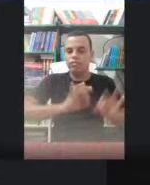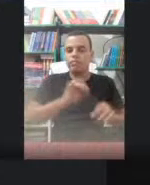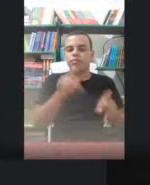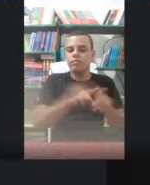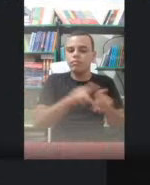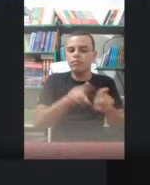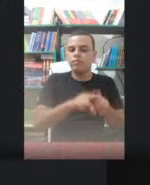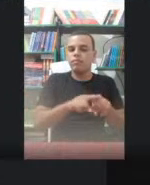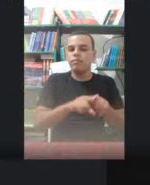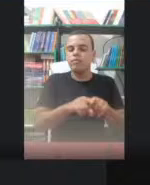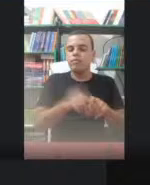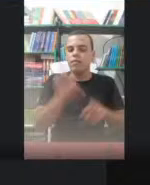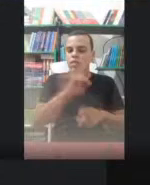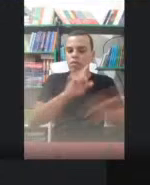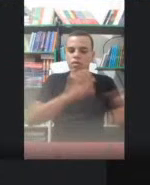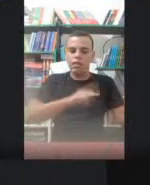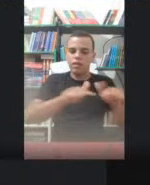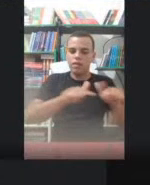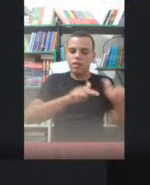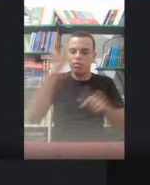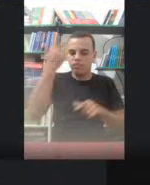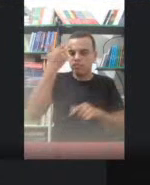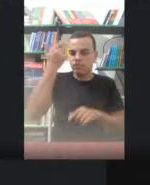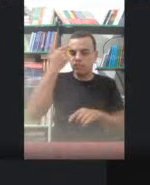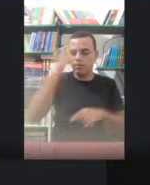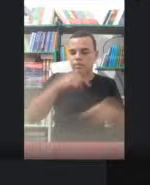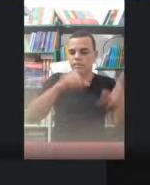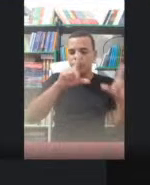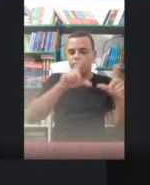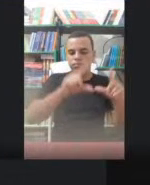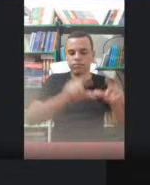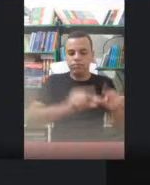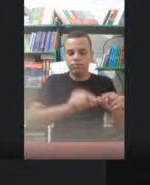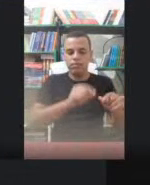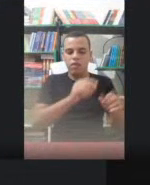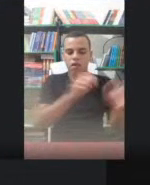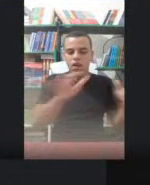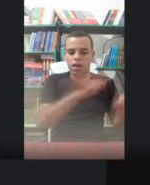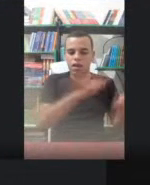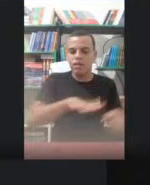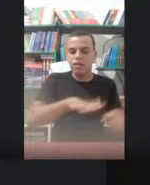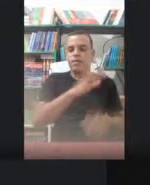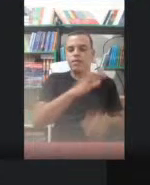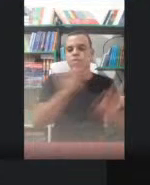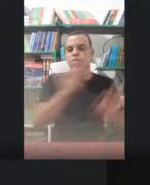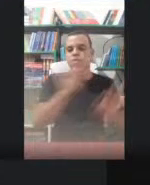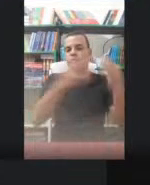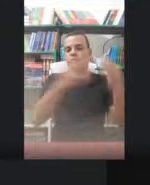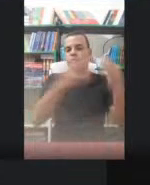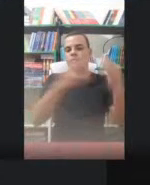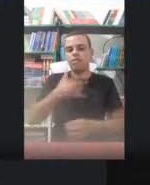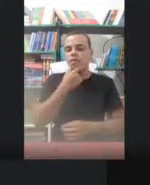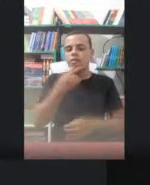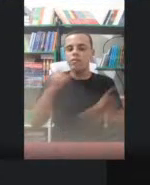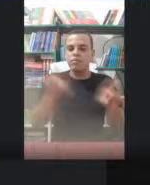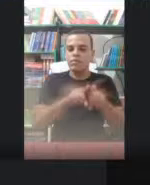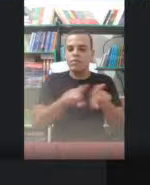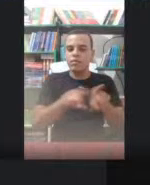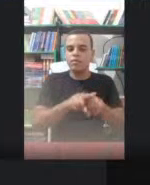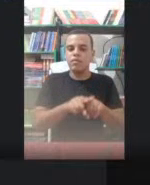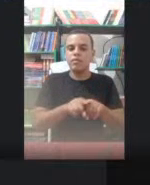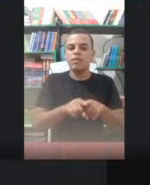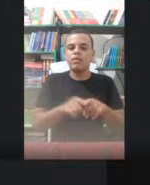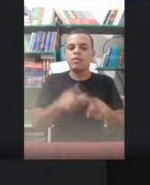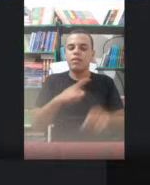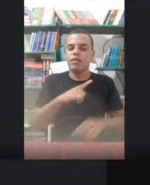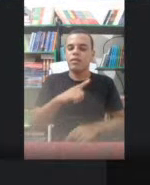é só um trabalho, né, que recai uma área técnica de saúde do homem, mas é um trabalho que recai sobre uma